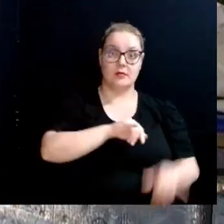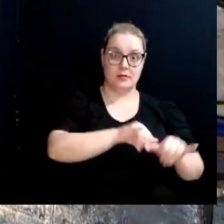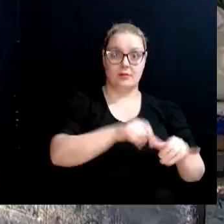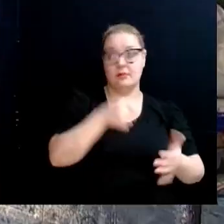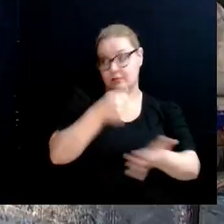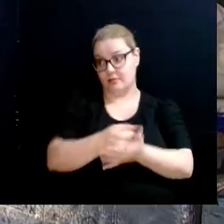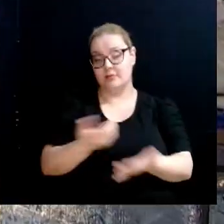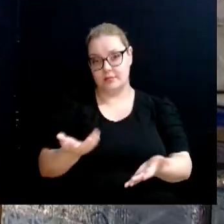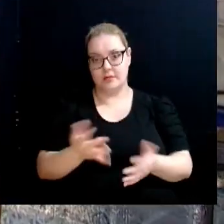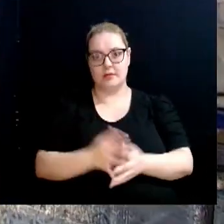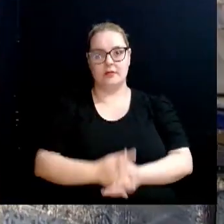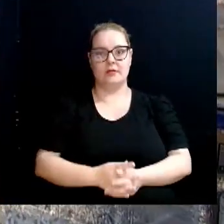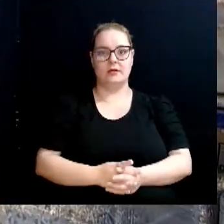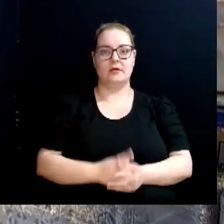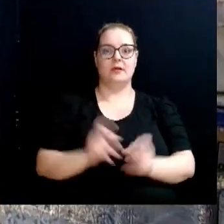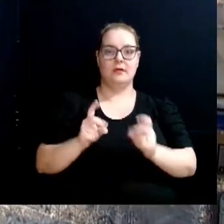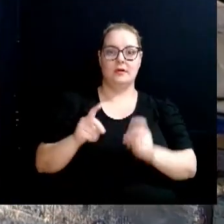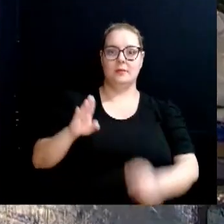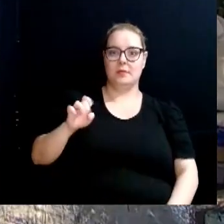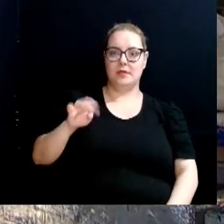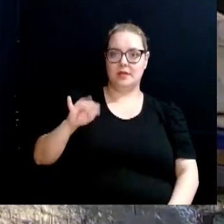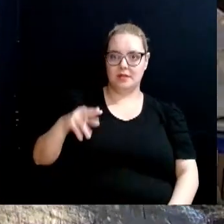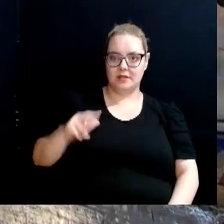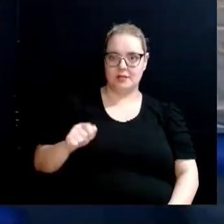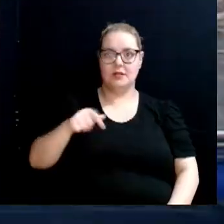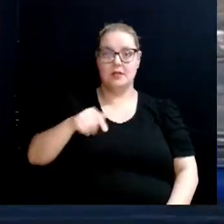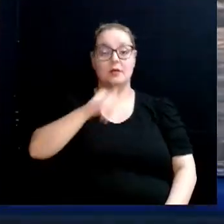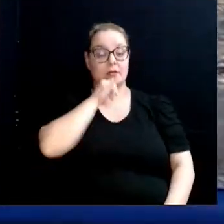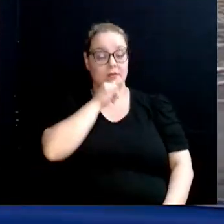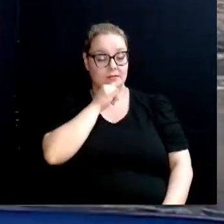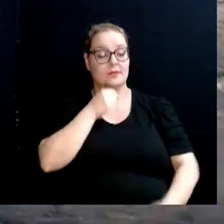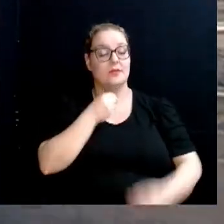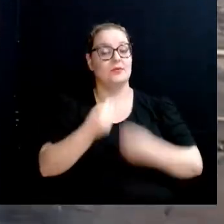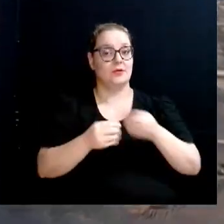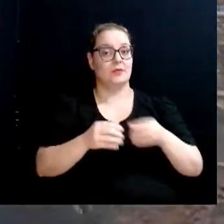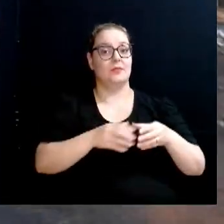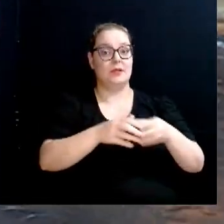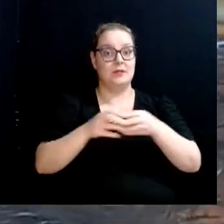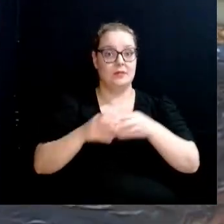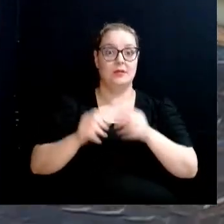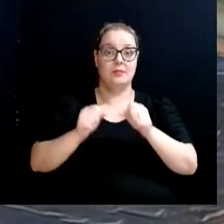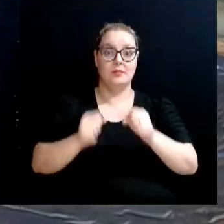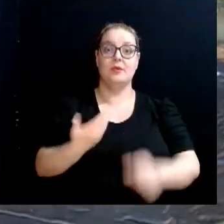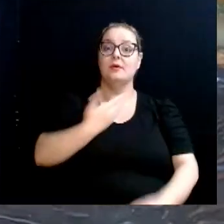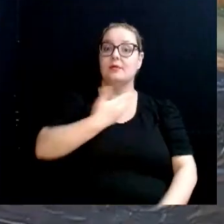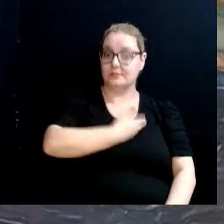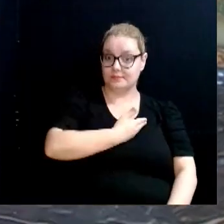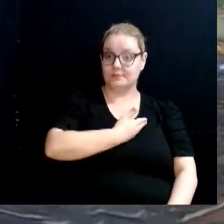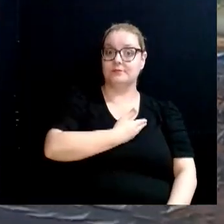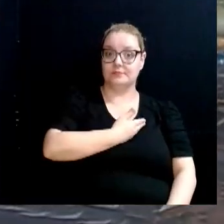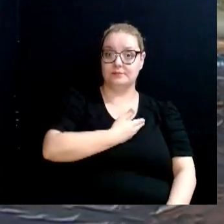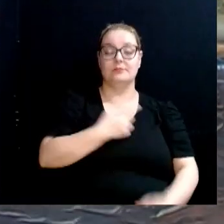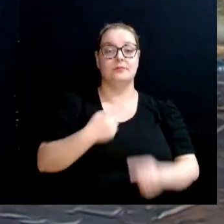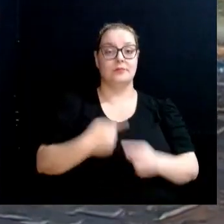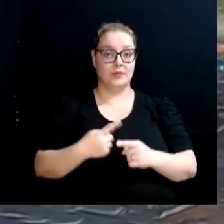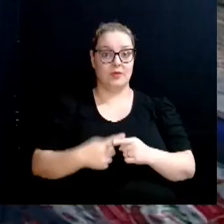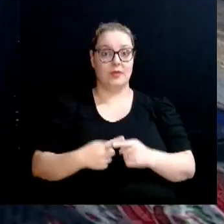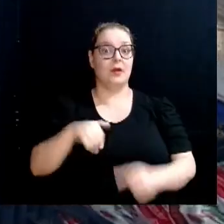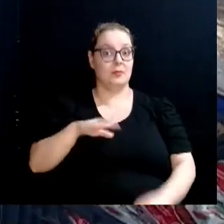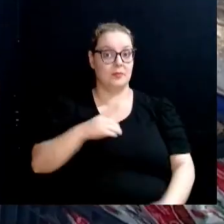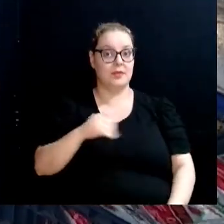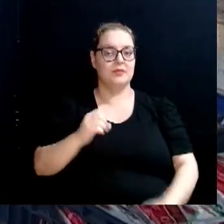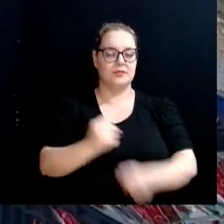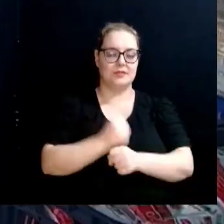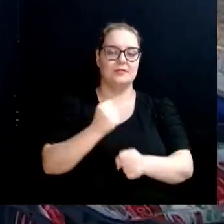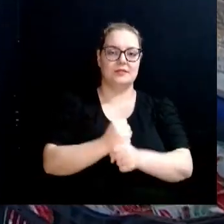vendedora Betina é um exemplo de como essa convivência pode virar amizade. Isso porque, há mais de 10 anos, ela